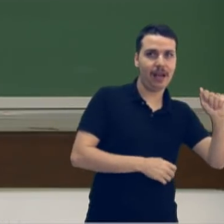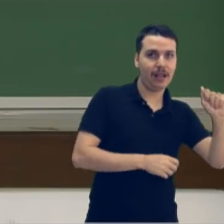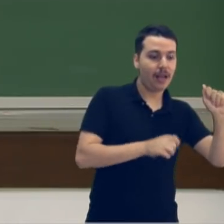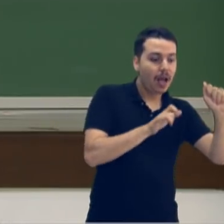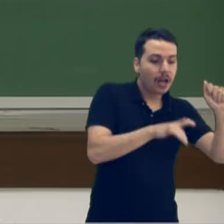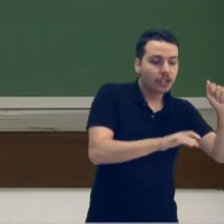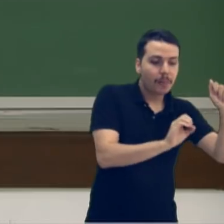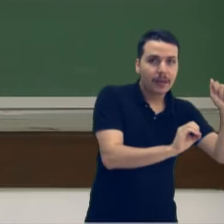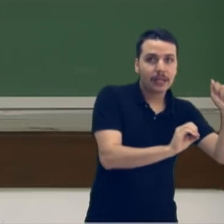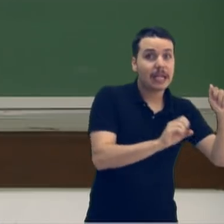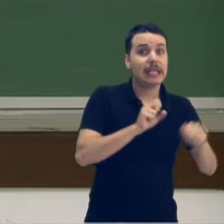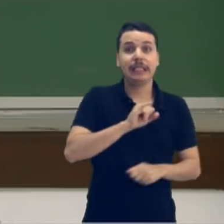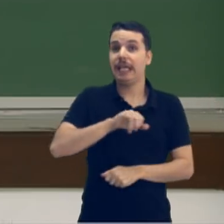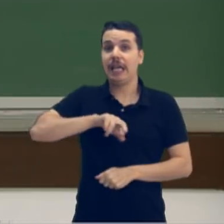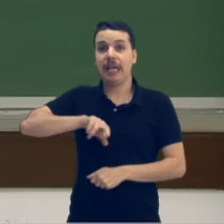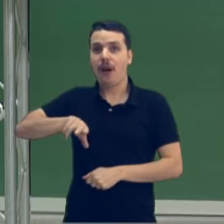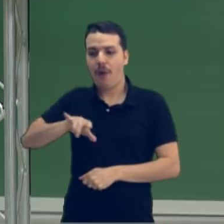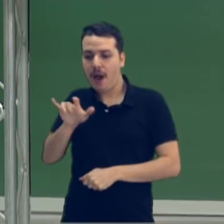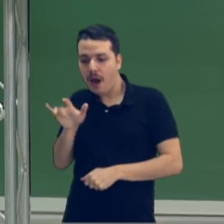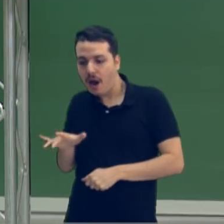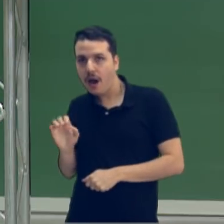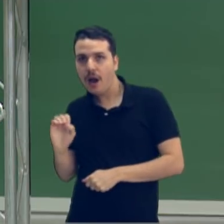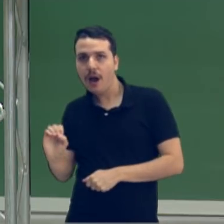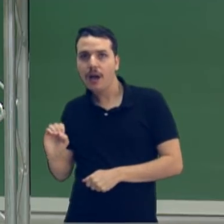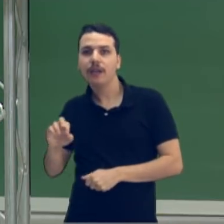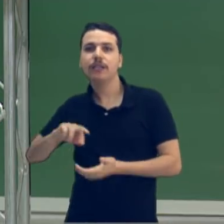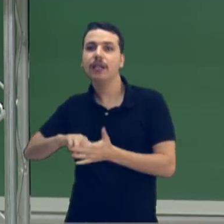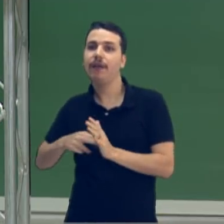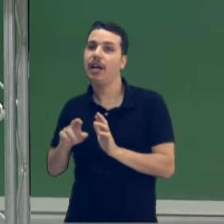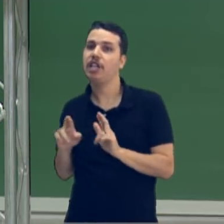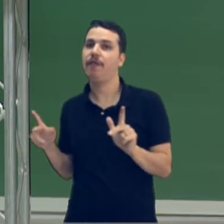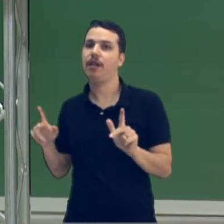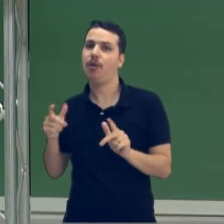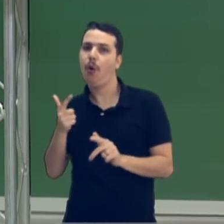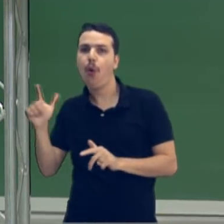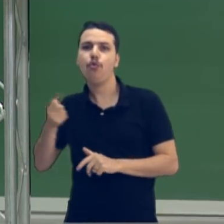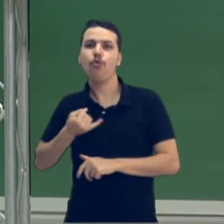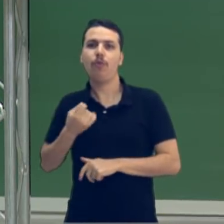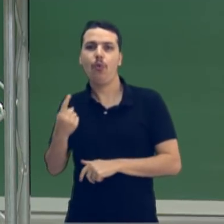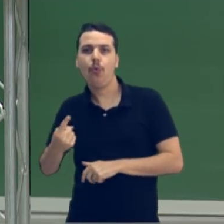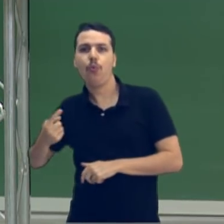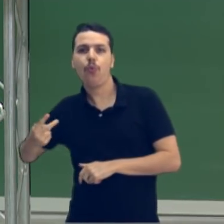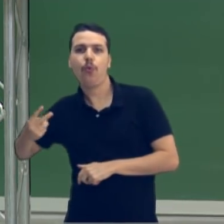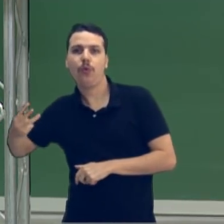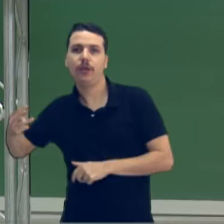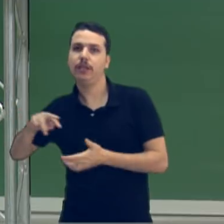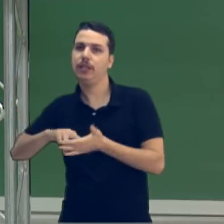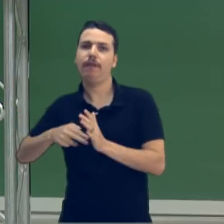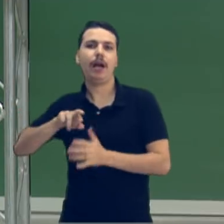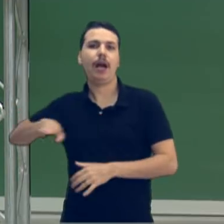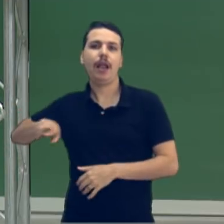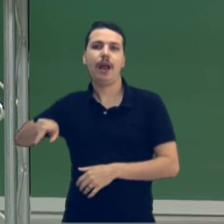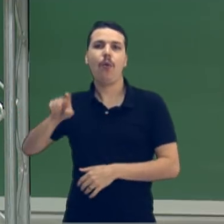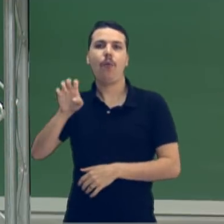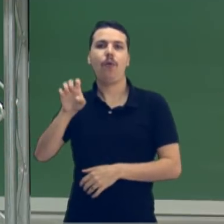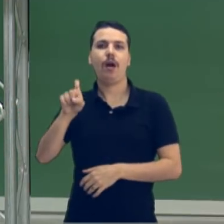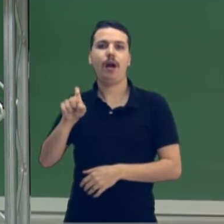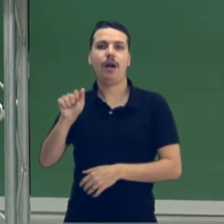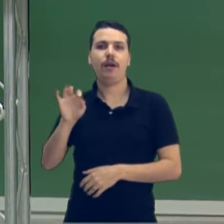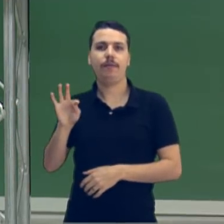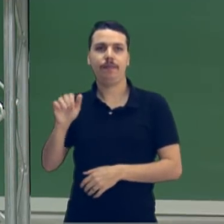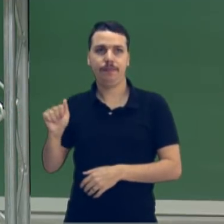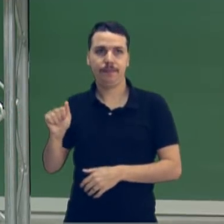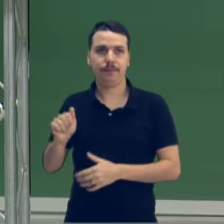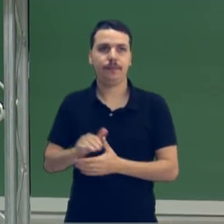exata, a divisão é resto diferente de 0. Então, eu tenho 3 situações. 36 divididos